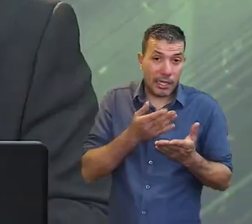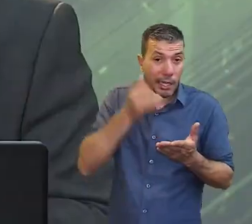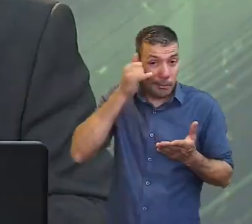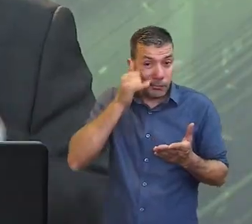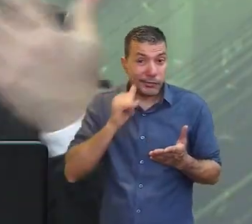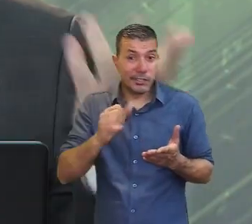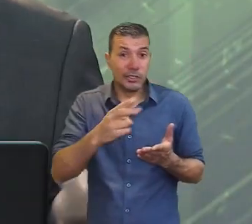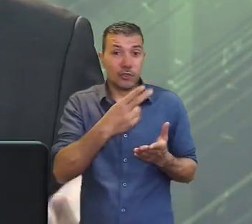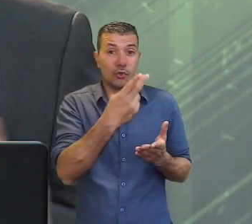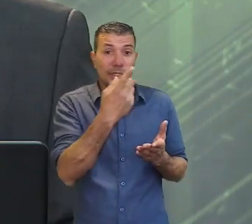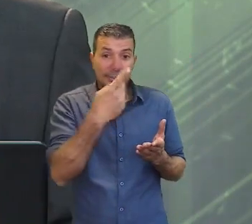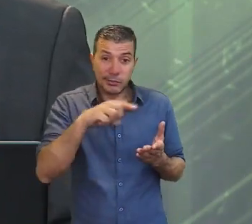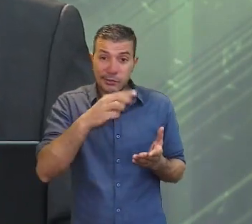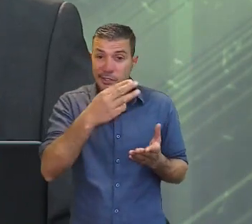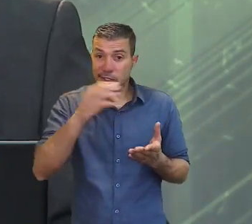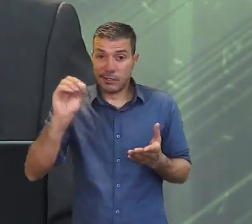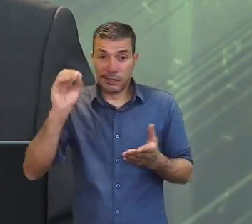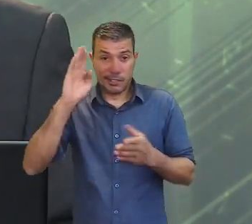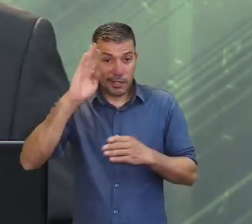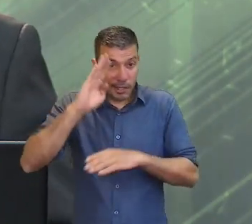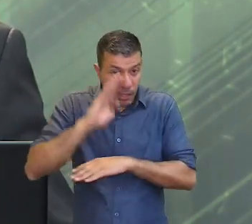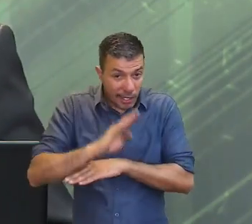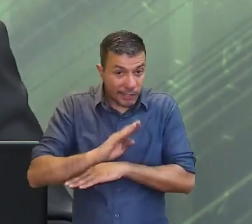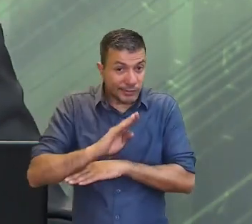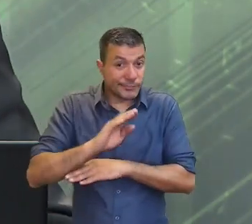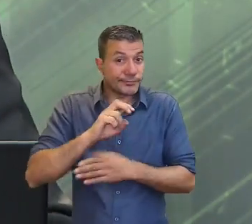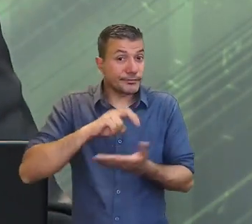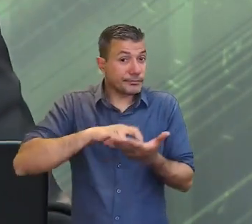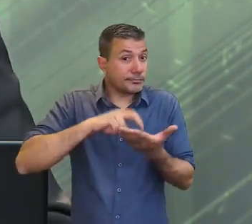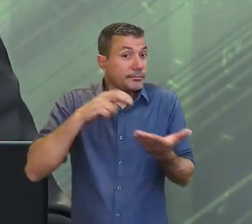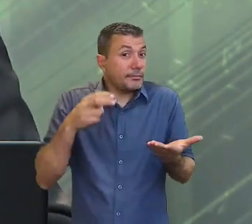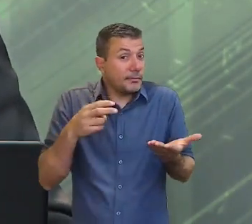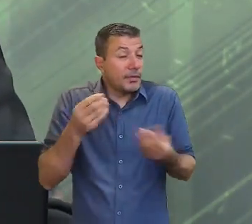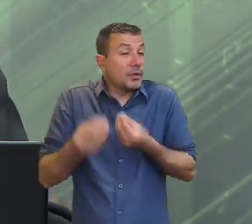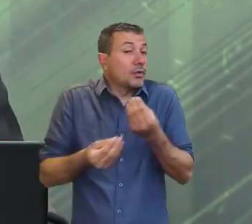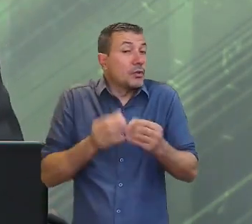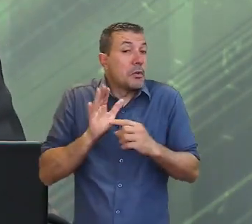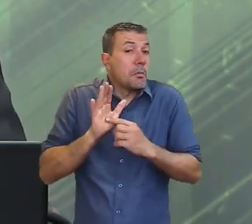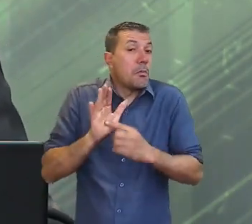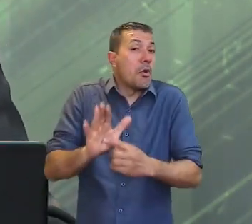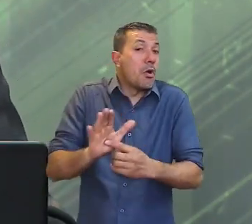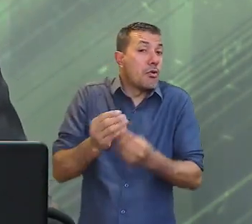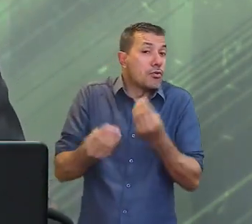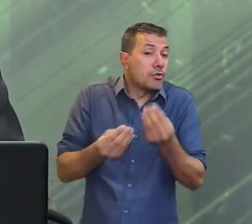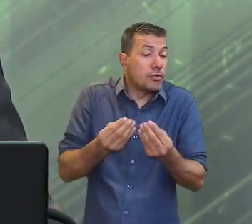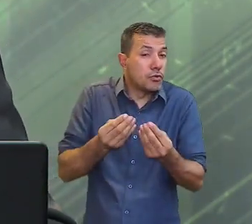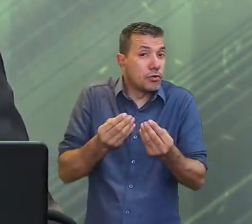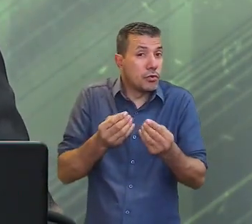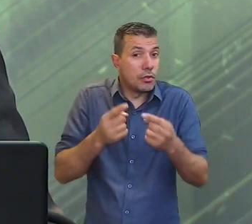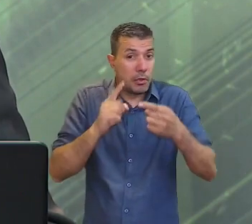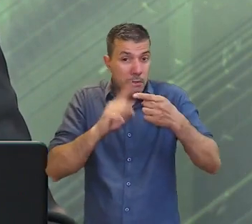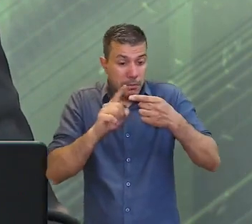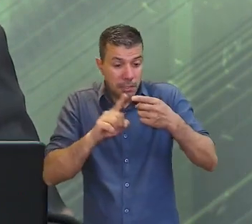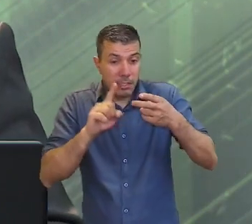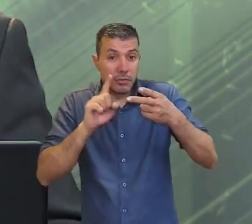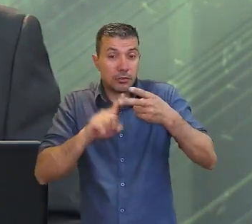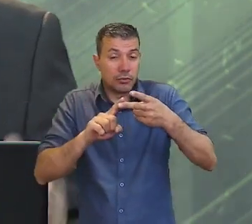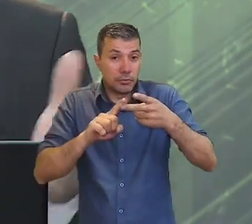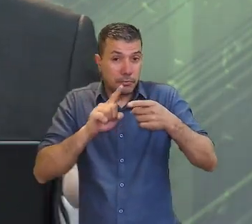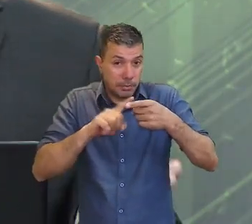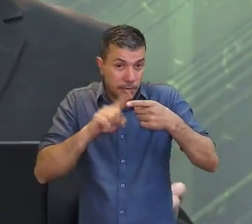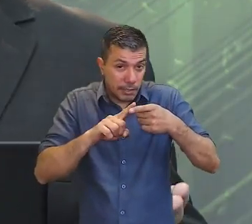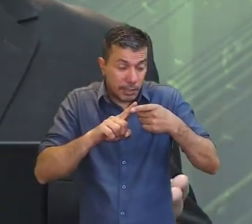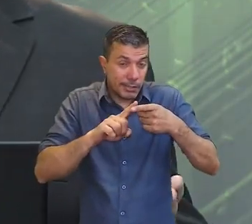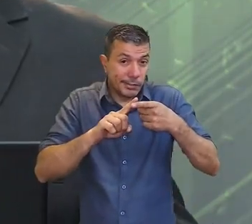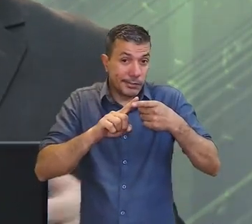tardes tardes e manhãs, nós vamos estudar hoje, ela traz, ou melhor, ela fala de pelo menos dois acontecimentos. Primeiro,